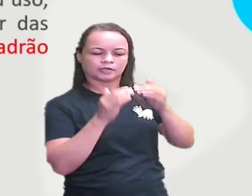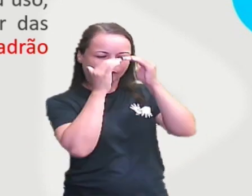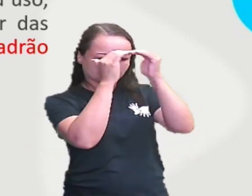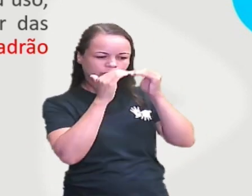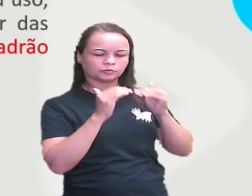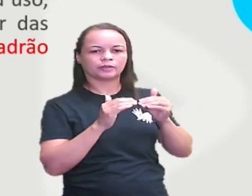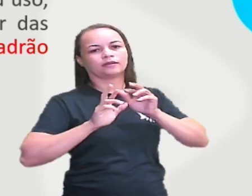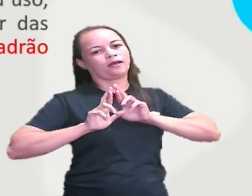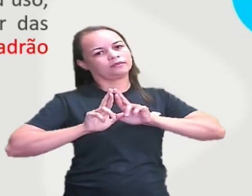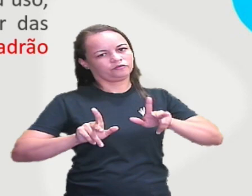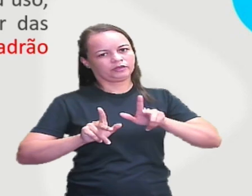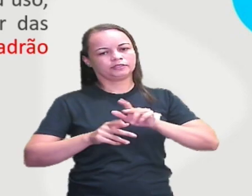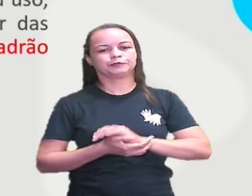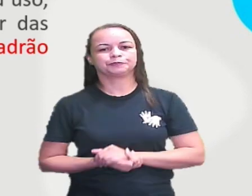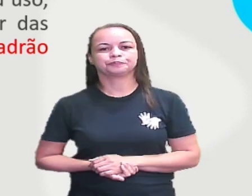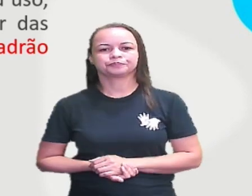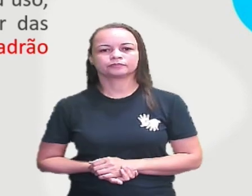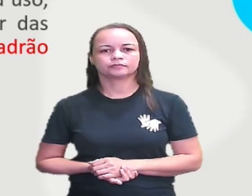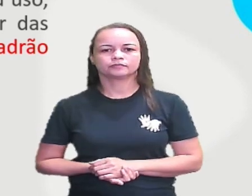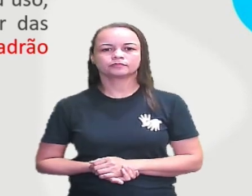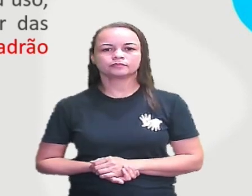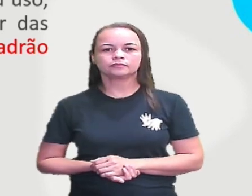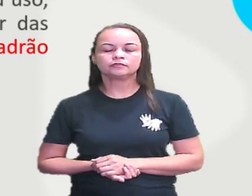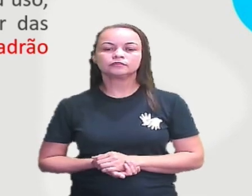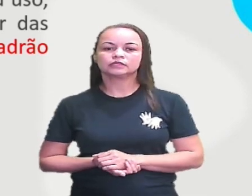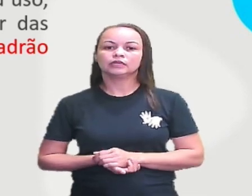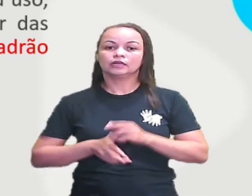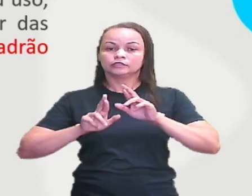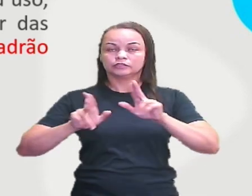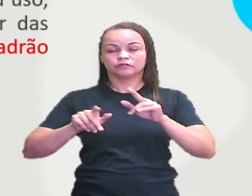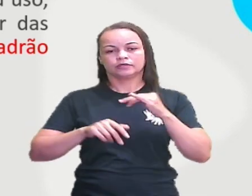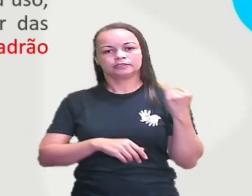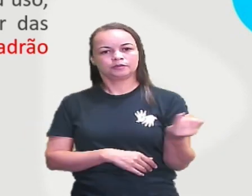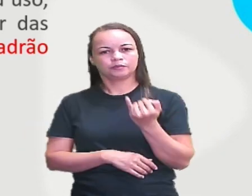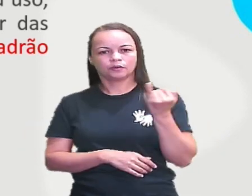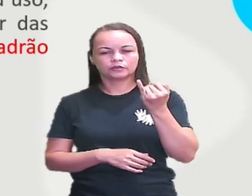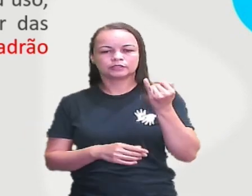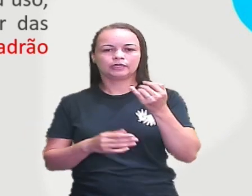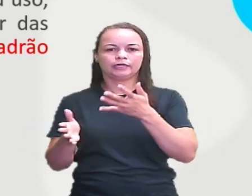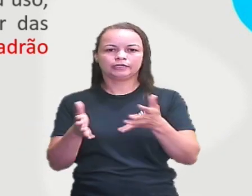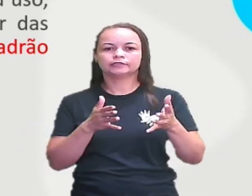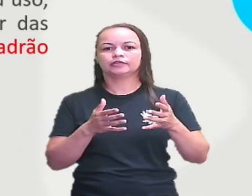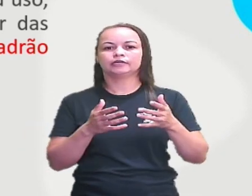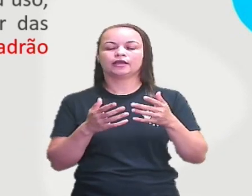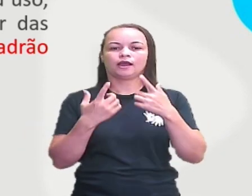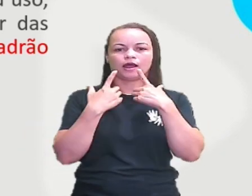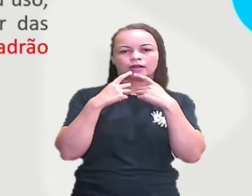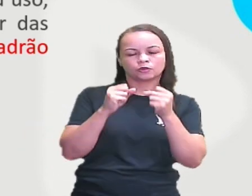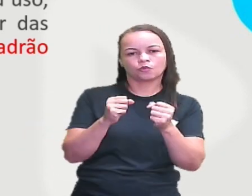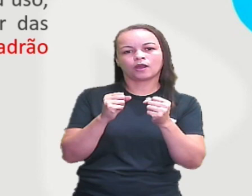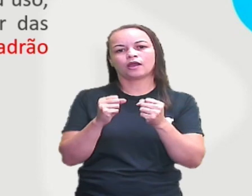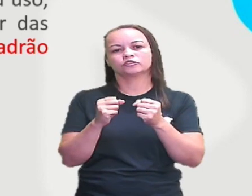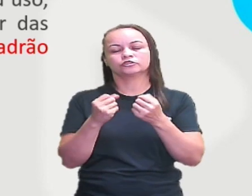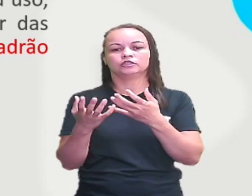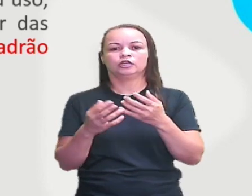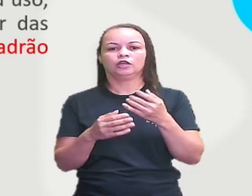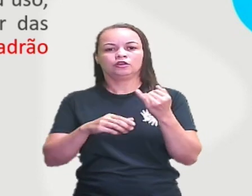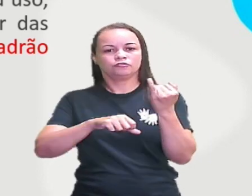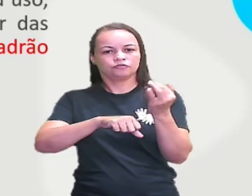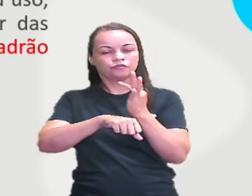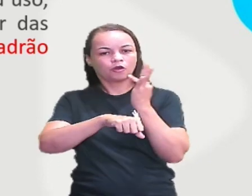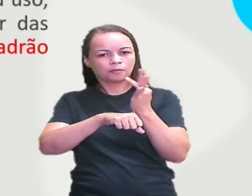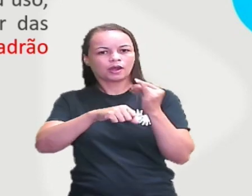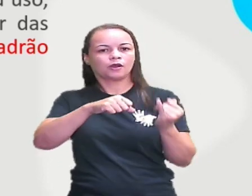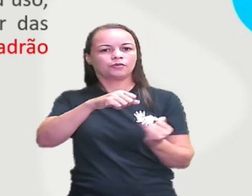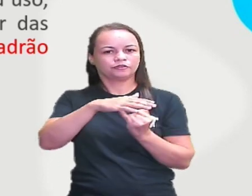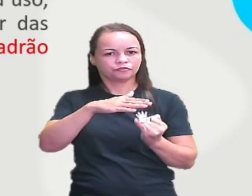essas diferenças. Então aí diz o seguinte: uma diferença importante é aquela entre linguagem formal e linguagem informal.